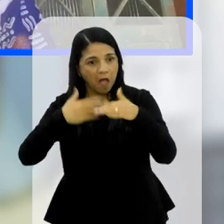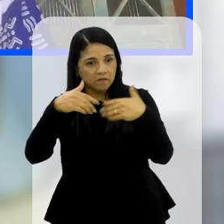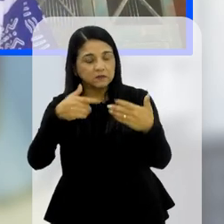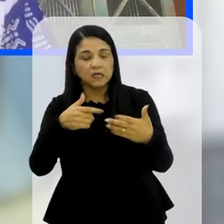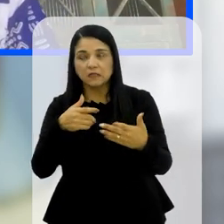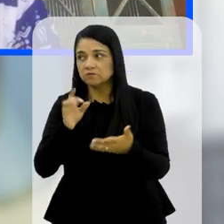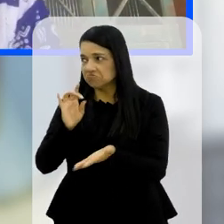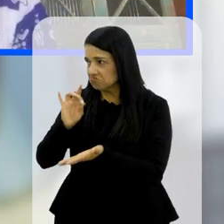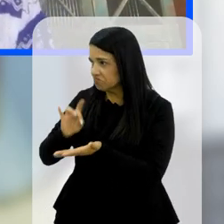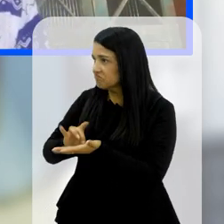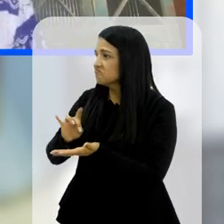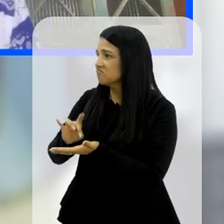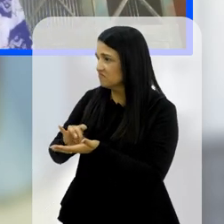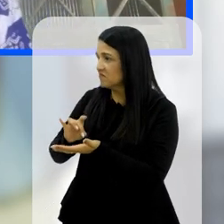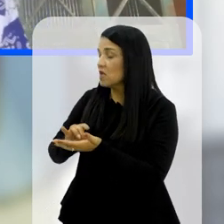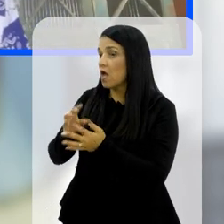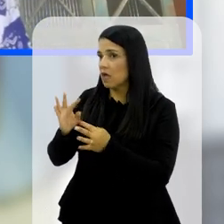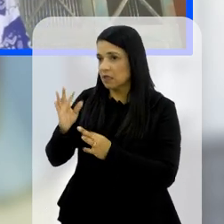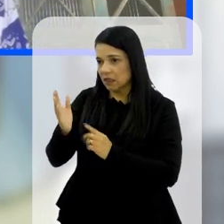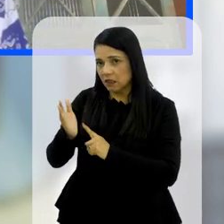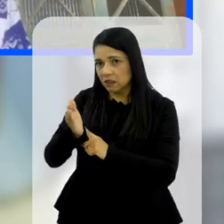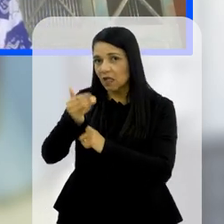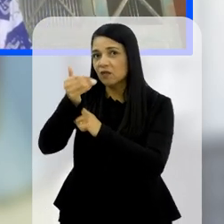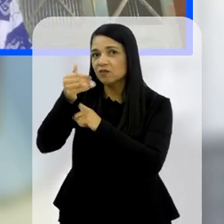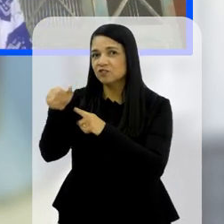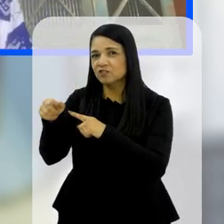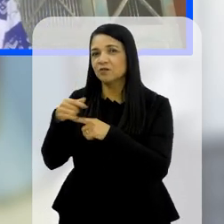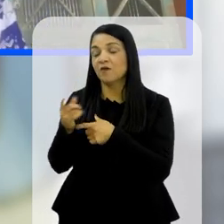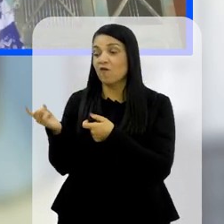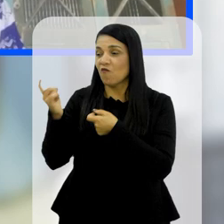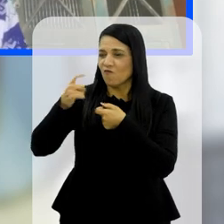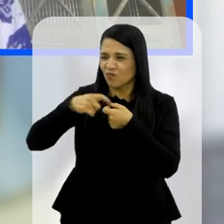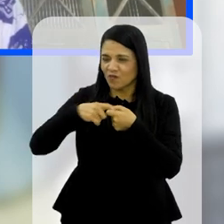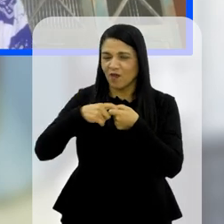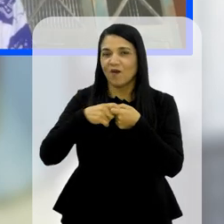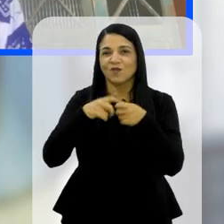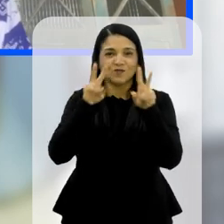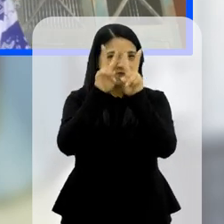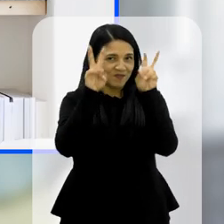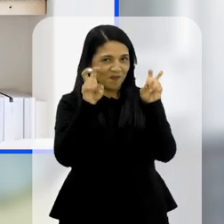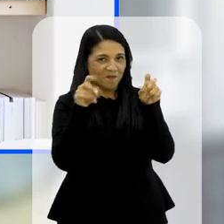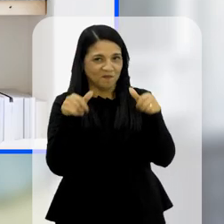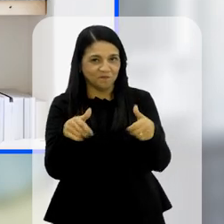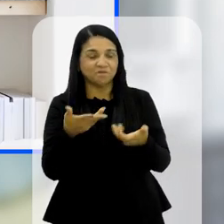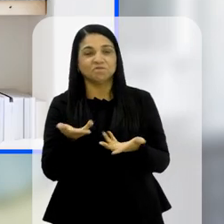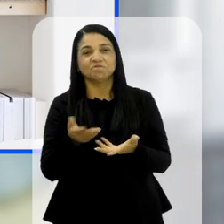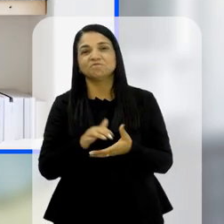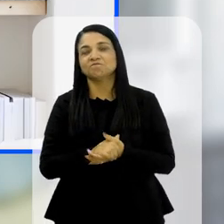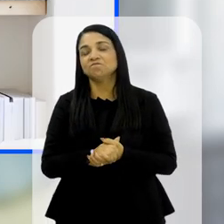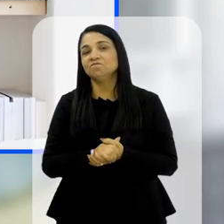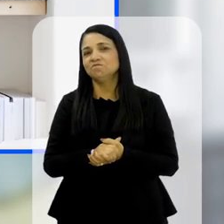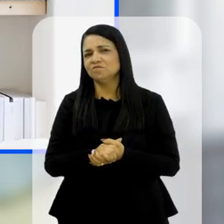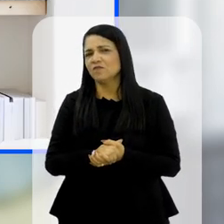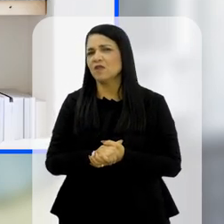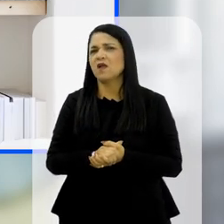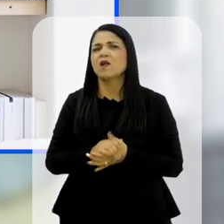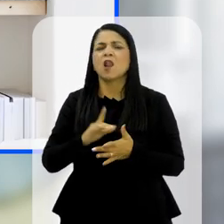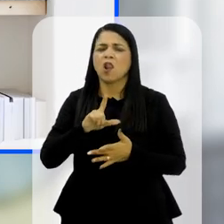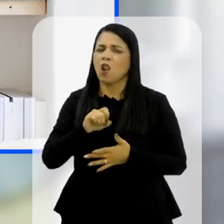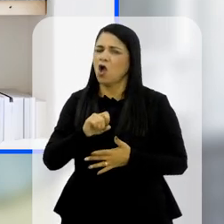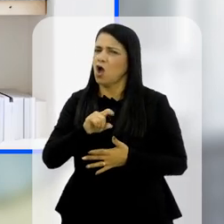a coisas. tendência é isso só avançar, né, Fabrício? A tecnologia só avançar, mas a gente volta no que a gente estava falando ainda há